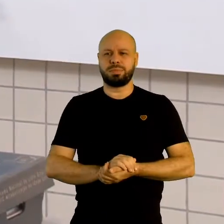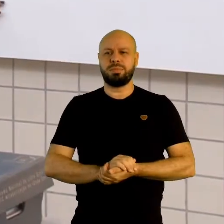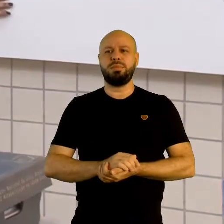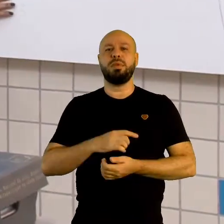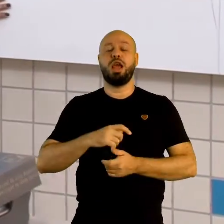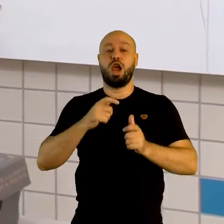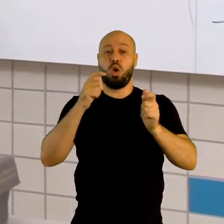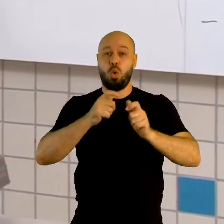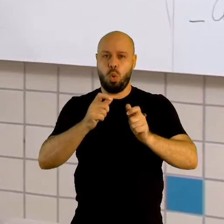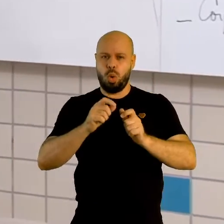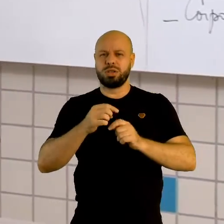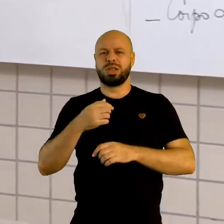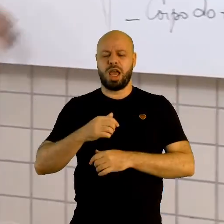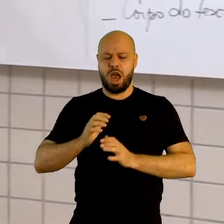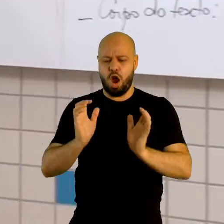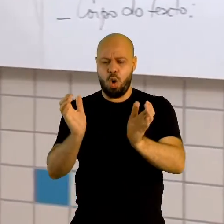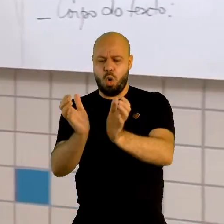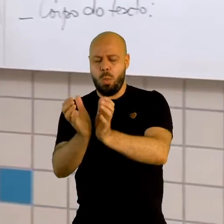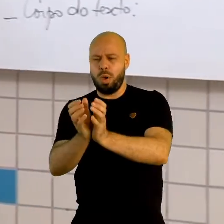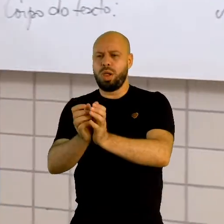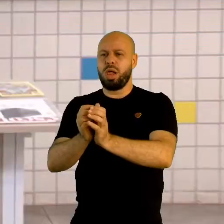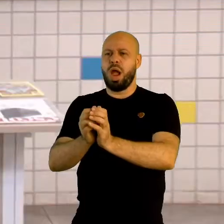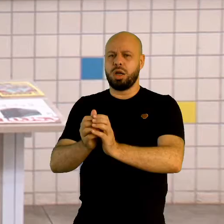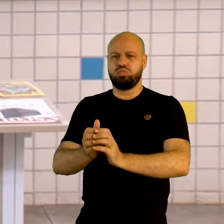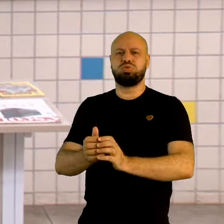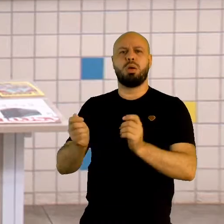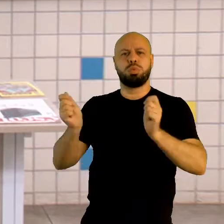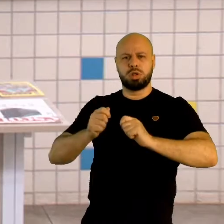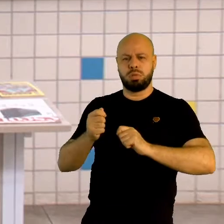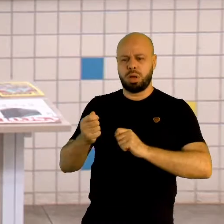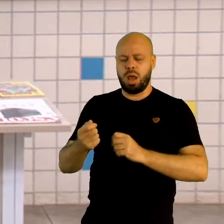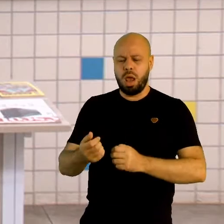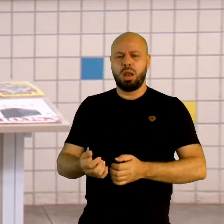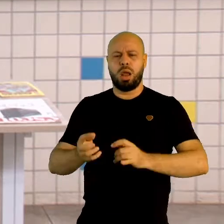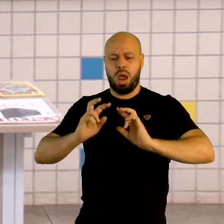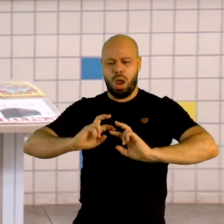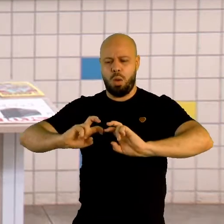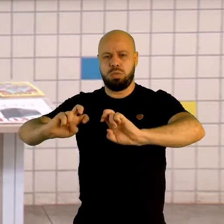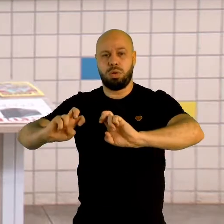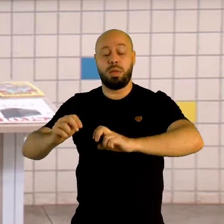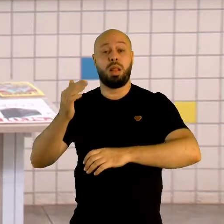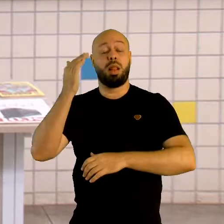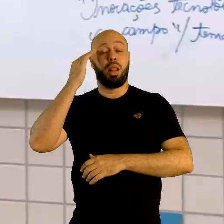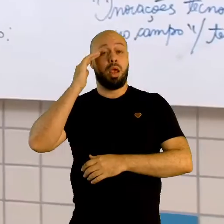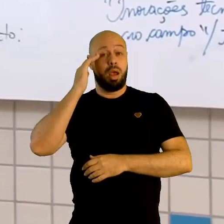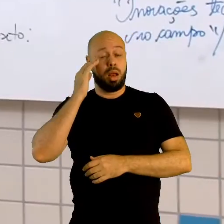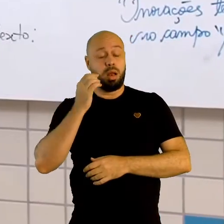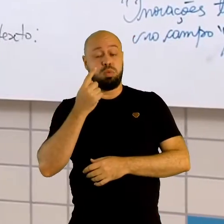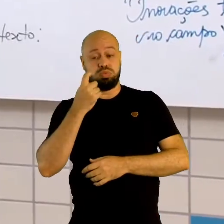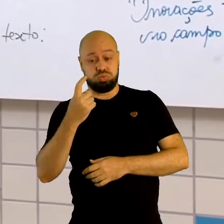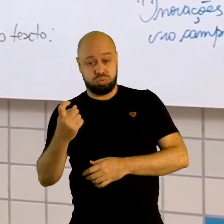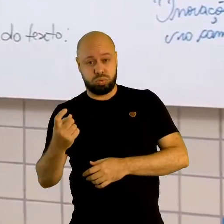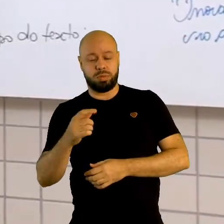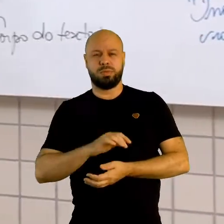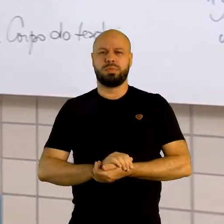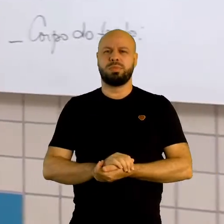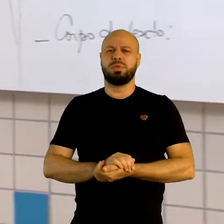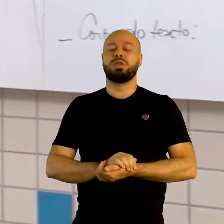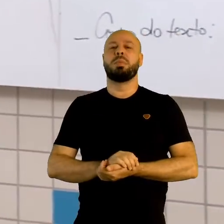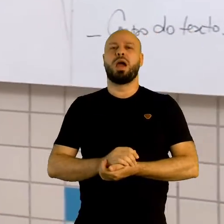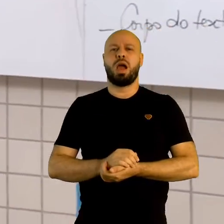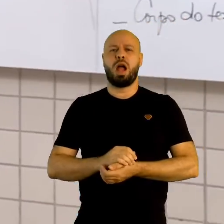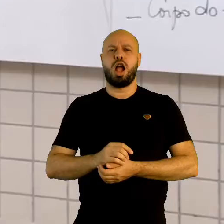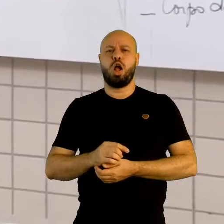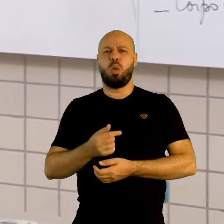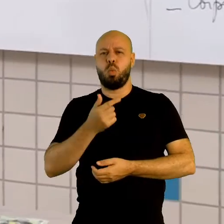da comunidade. Reportagens são textos mais longos, opinativos e assinados pelos